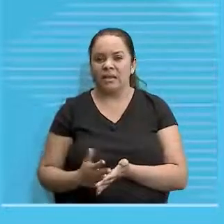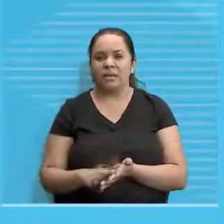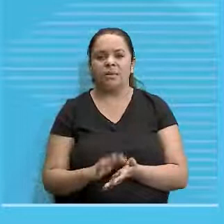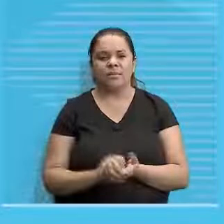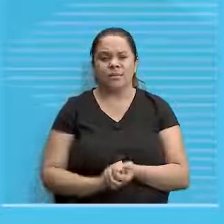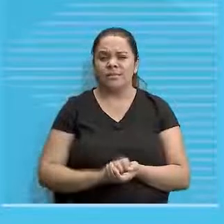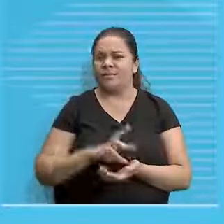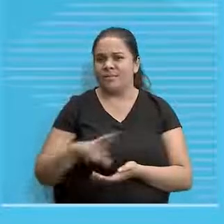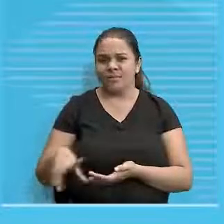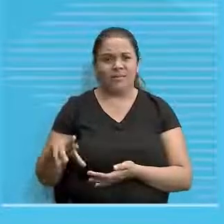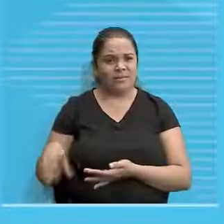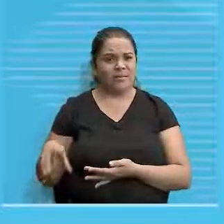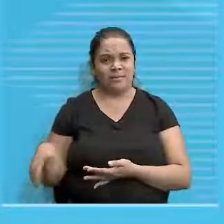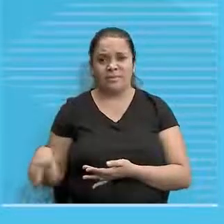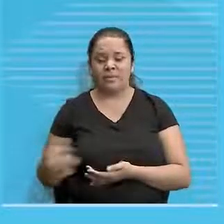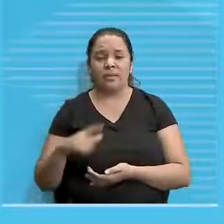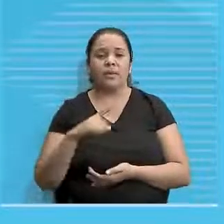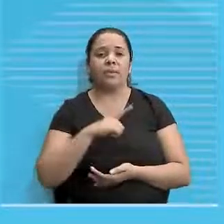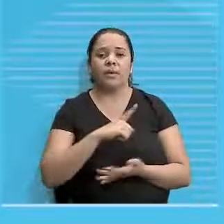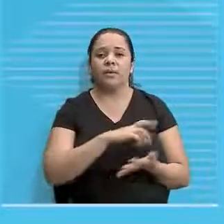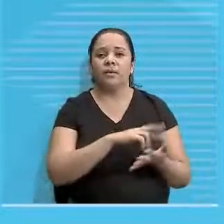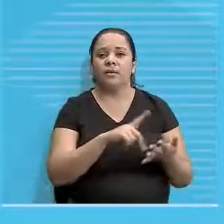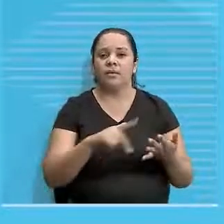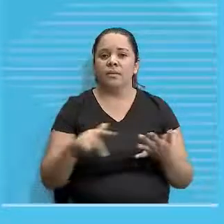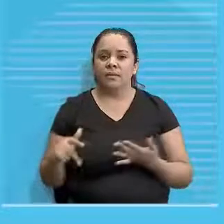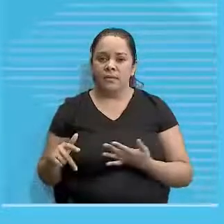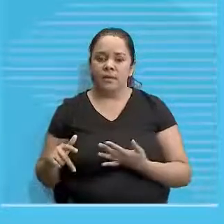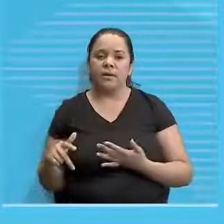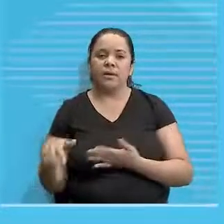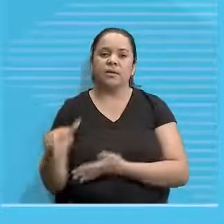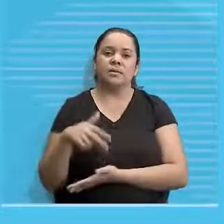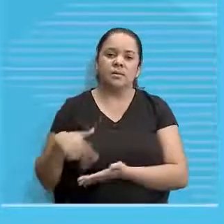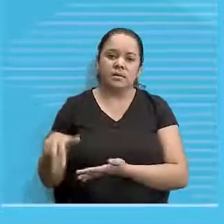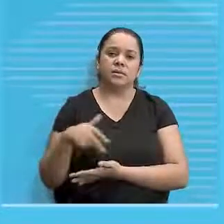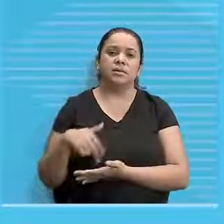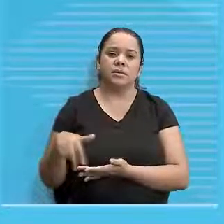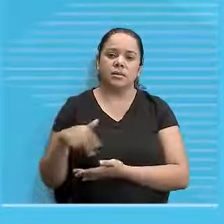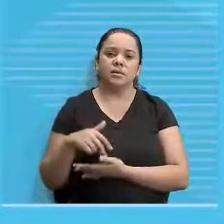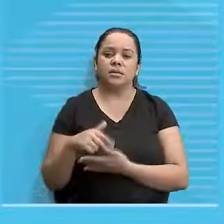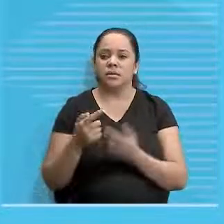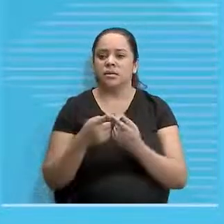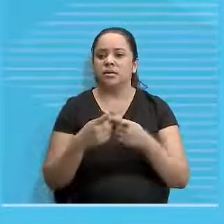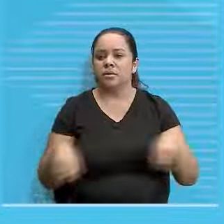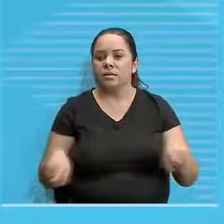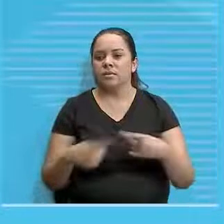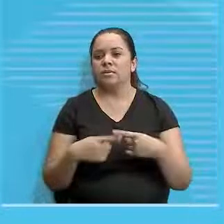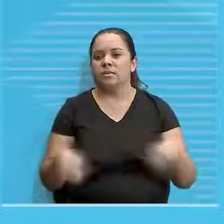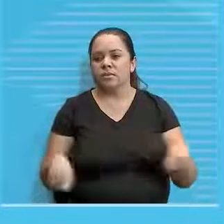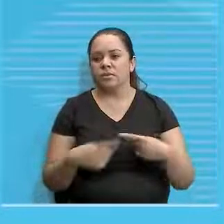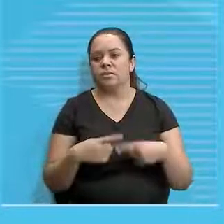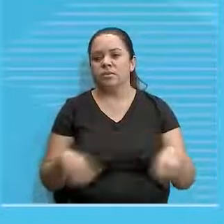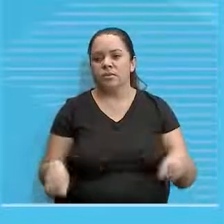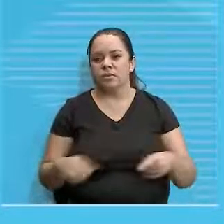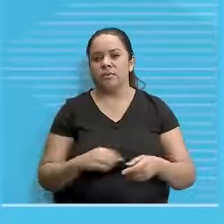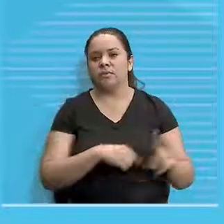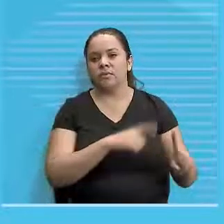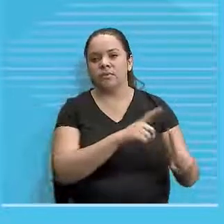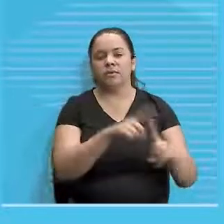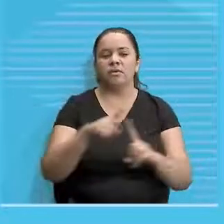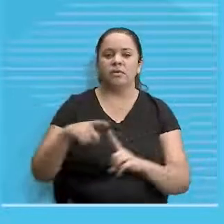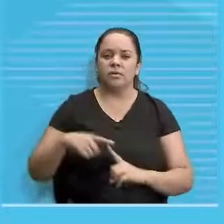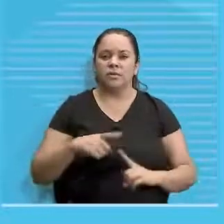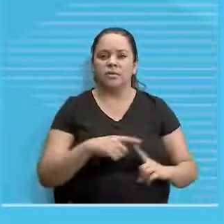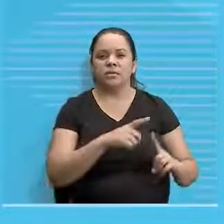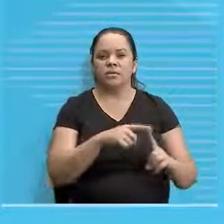muitas manifestações artísticas, musicais, então a gente tem uma diversidade cultural que é muito grande e que muitas vezes ficam